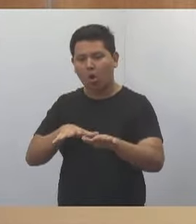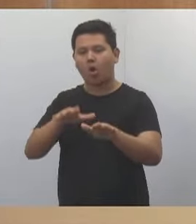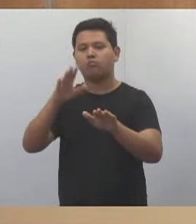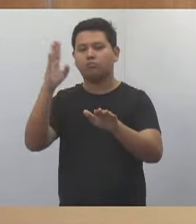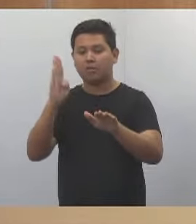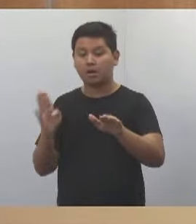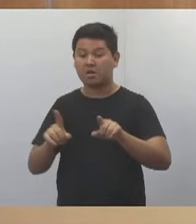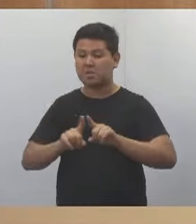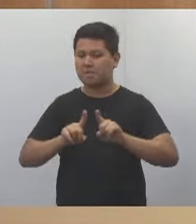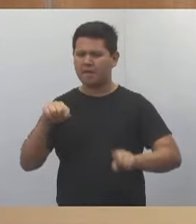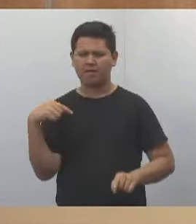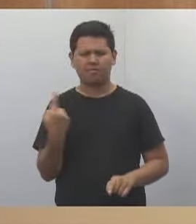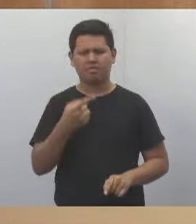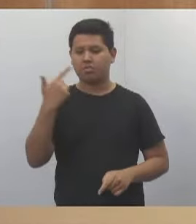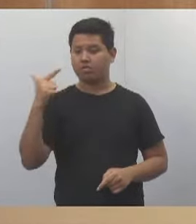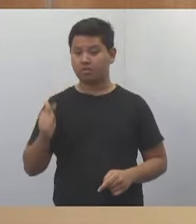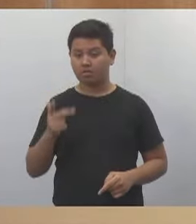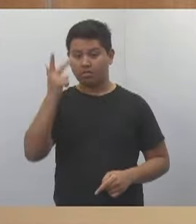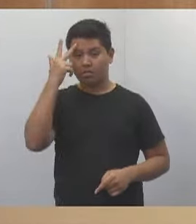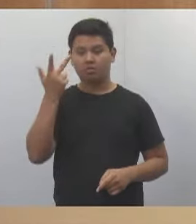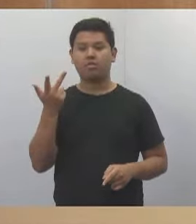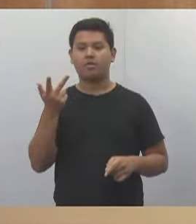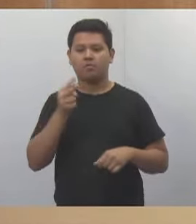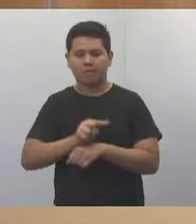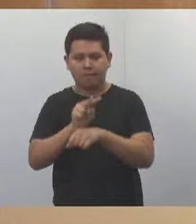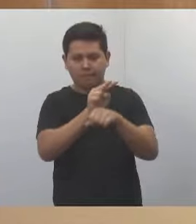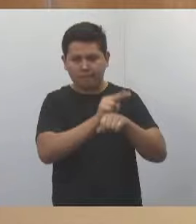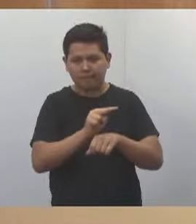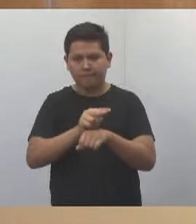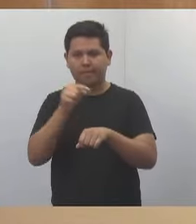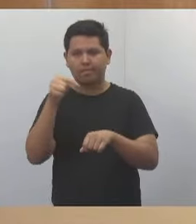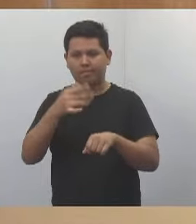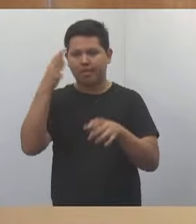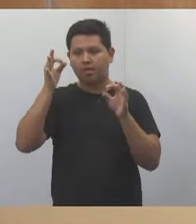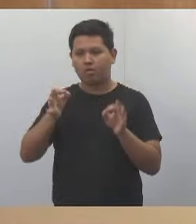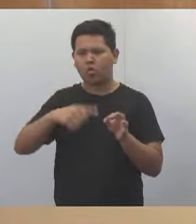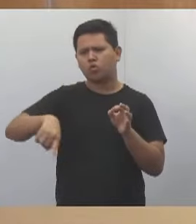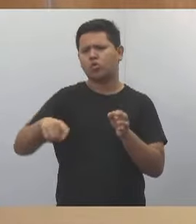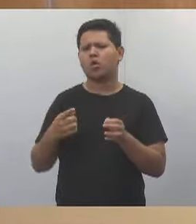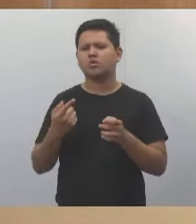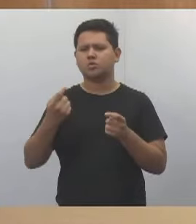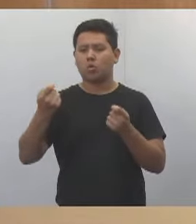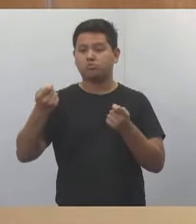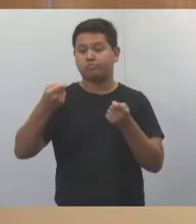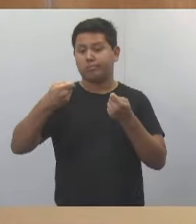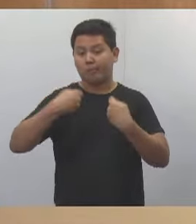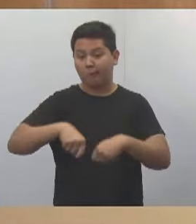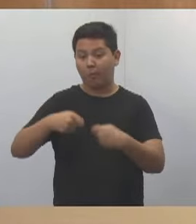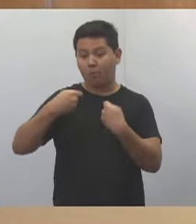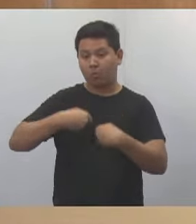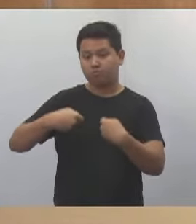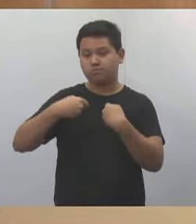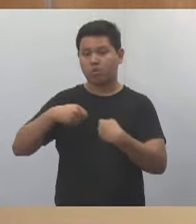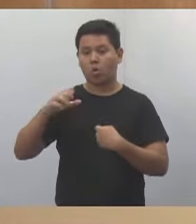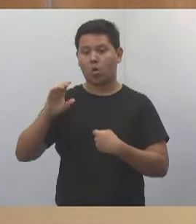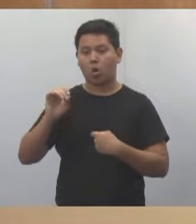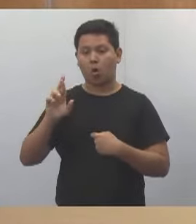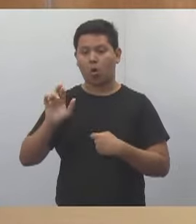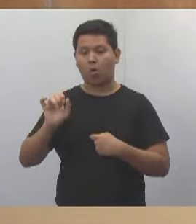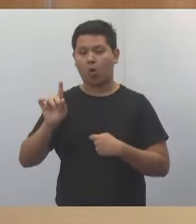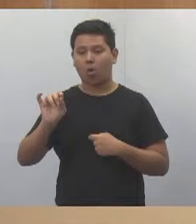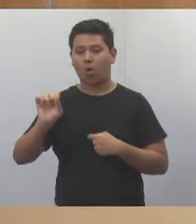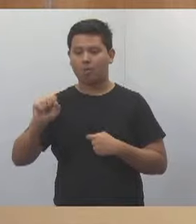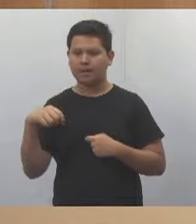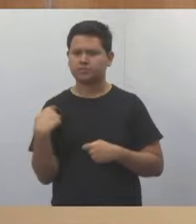nós não temos uma fiscalização tão efetiva e somos cobrados aqui no município. Então,